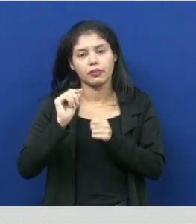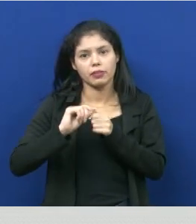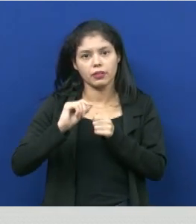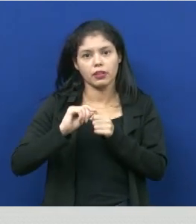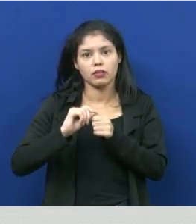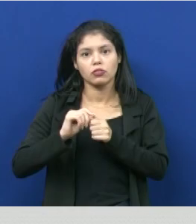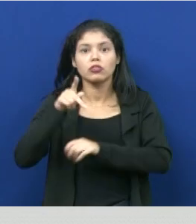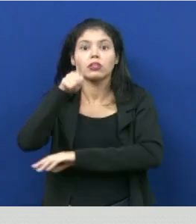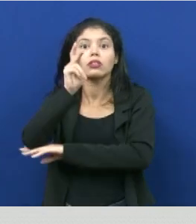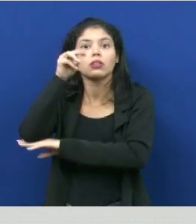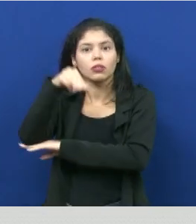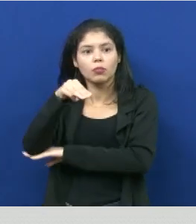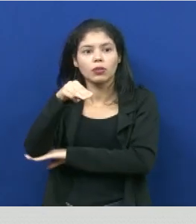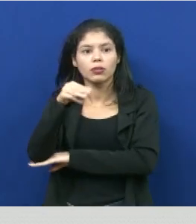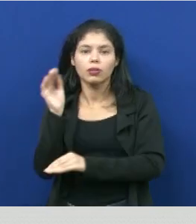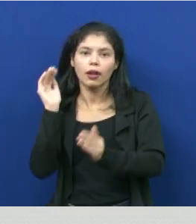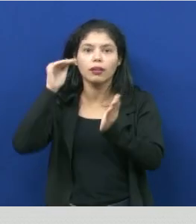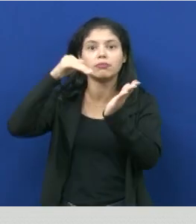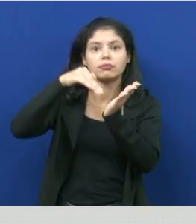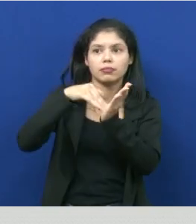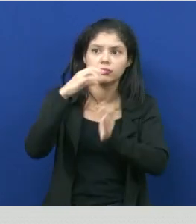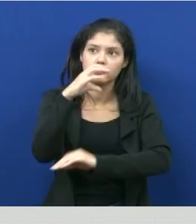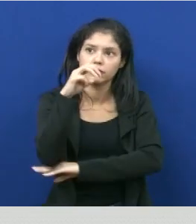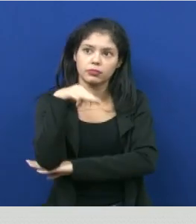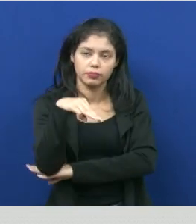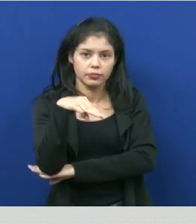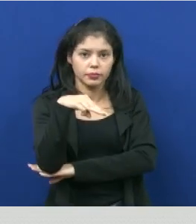de quilômetros para centímetros.